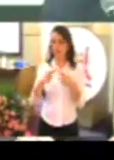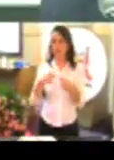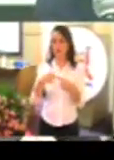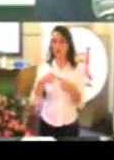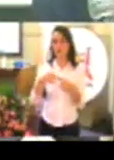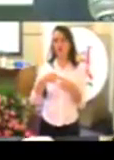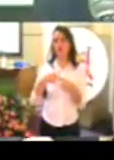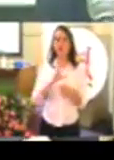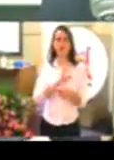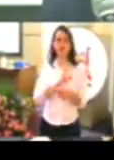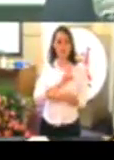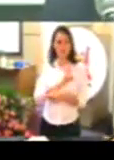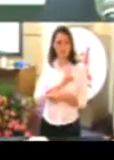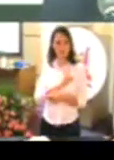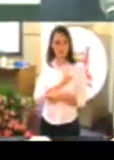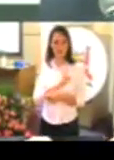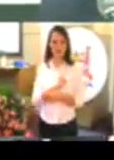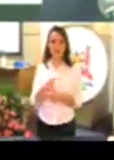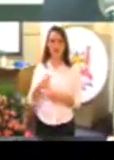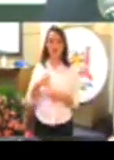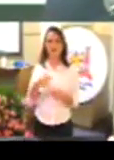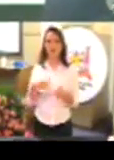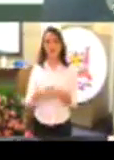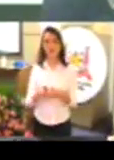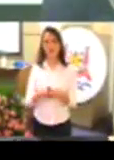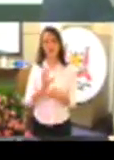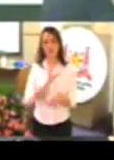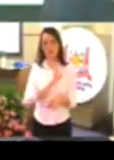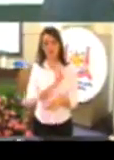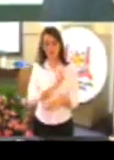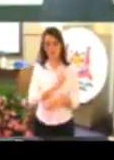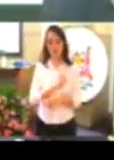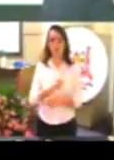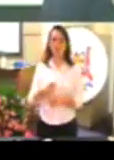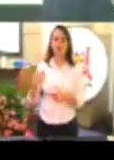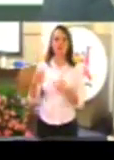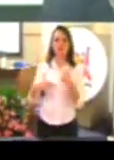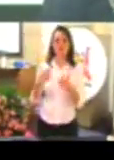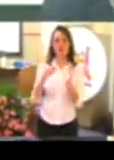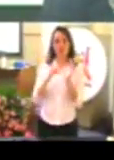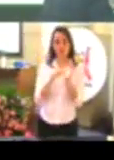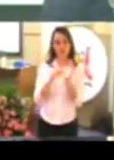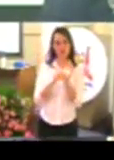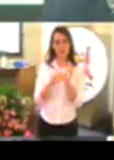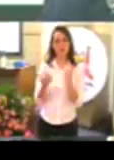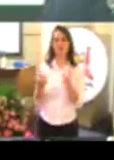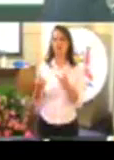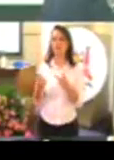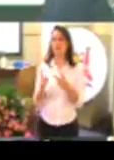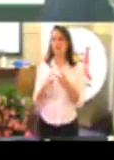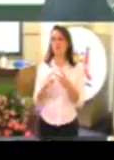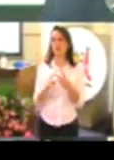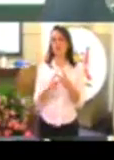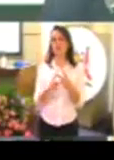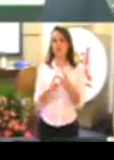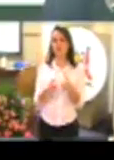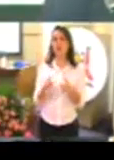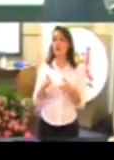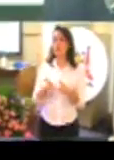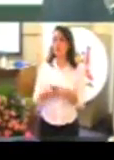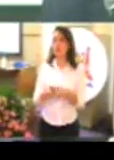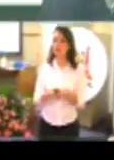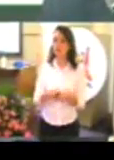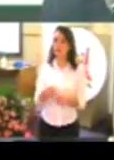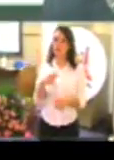uma declaração de amor. Uma declaração de amor ao poder legislativo. Dos três